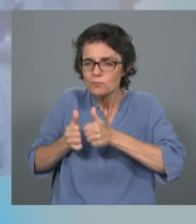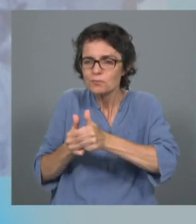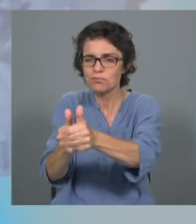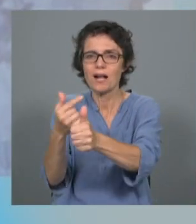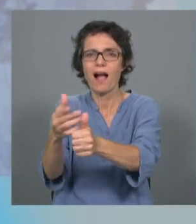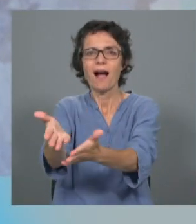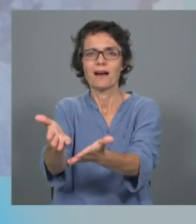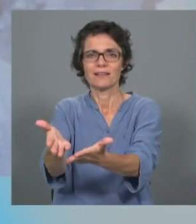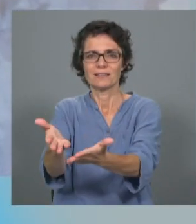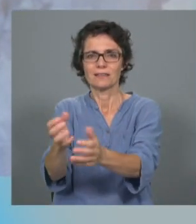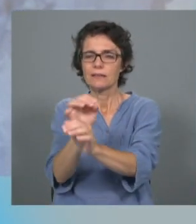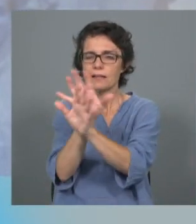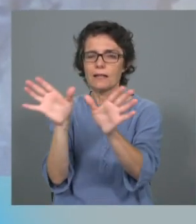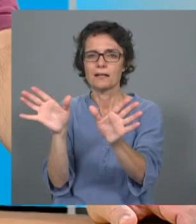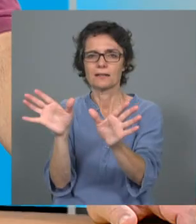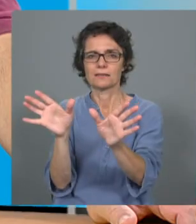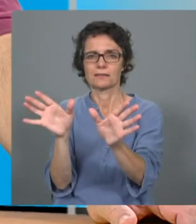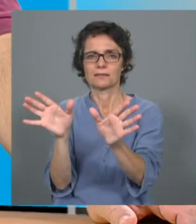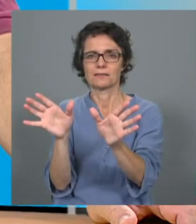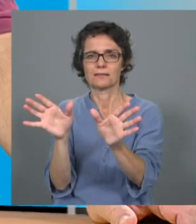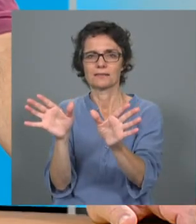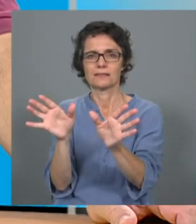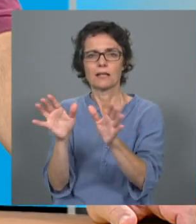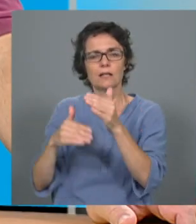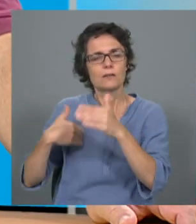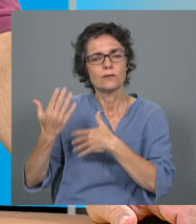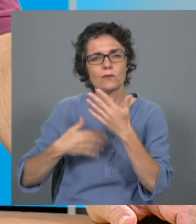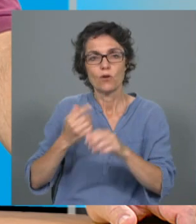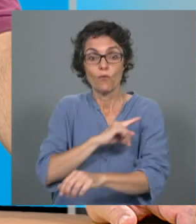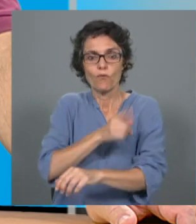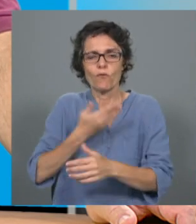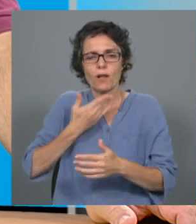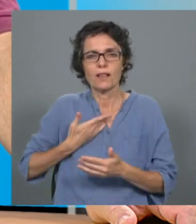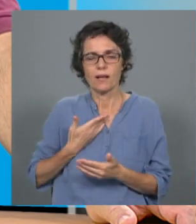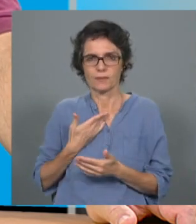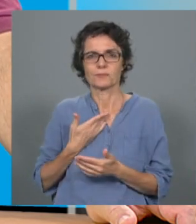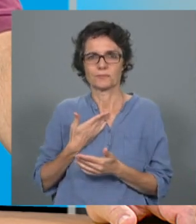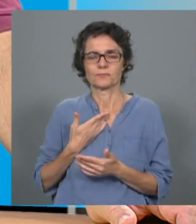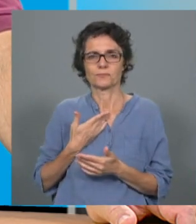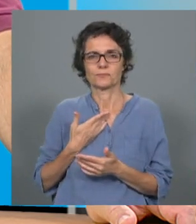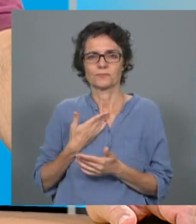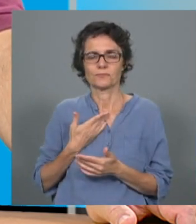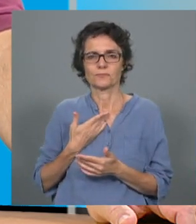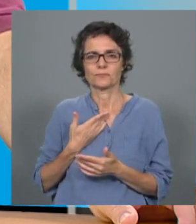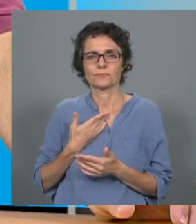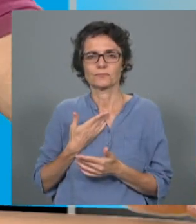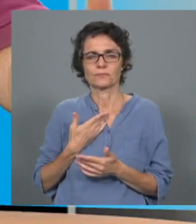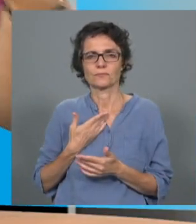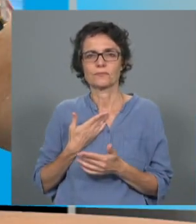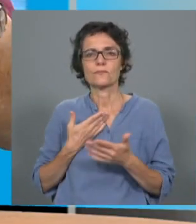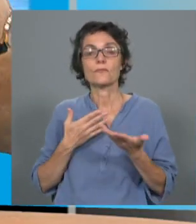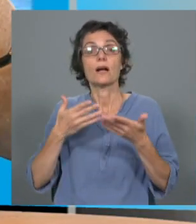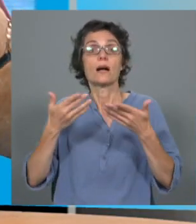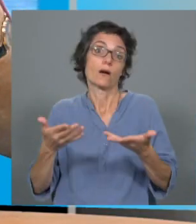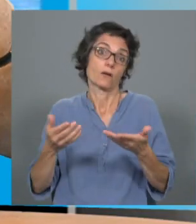tenho ali algo que não se esgota. Quer dizer, é um poço sem fundo, digamos assim. E, portanto, agora